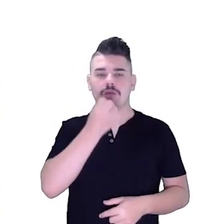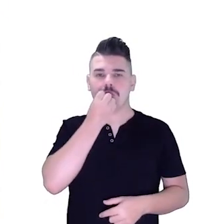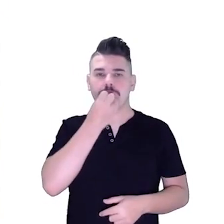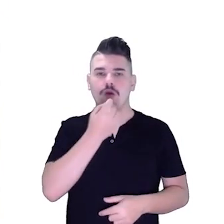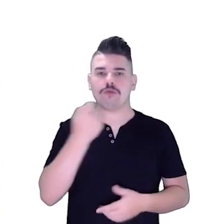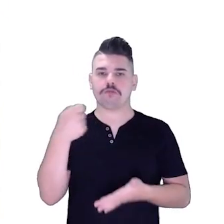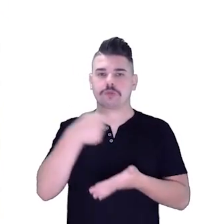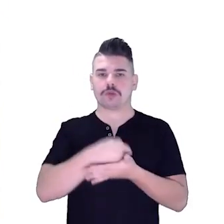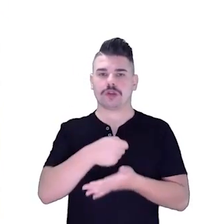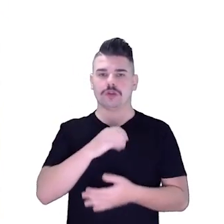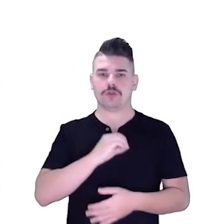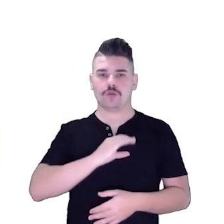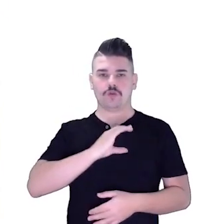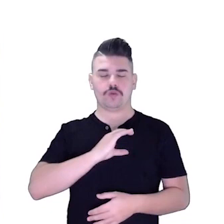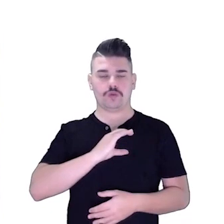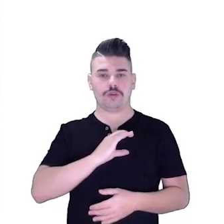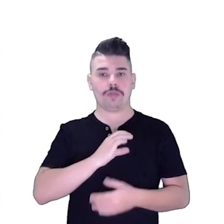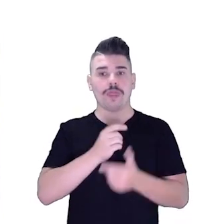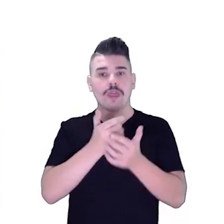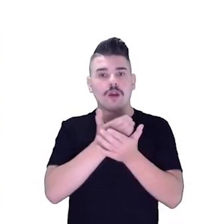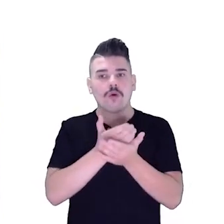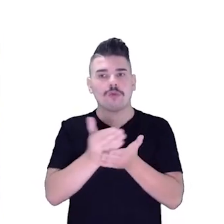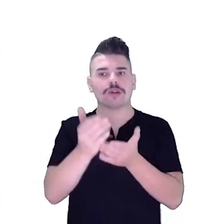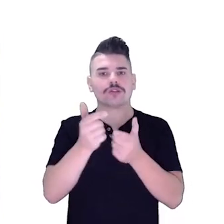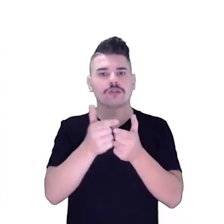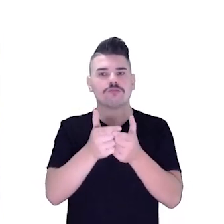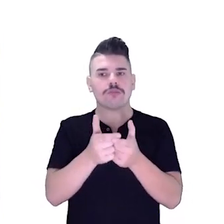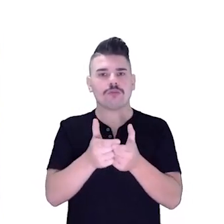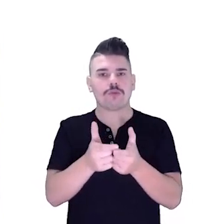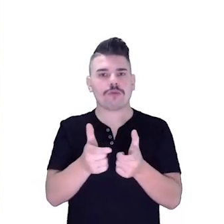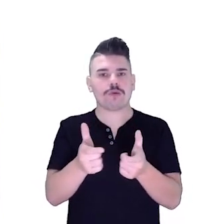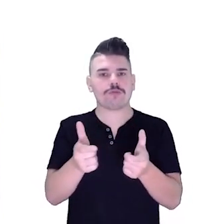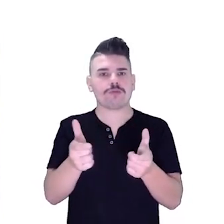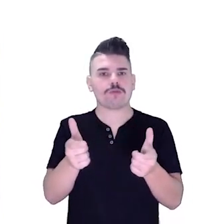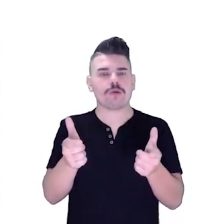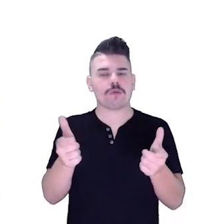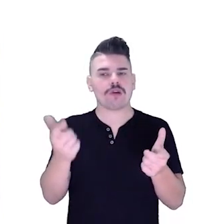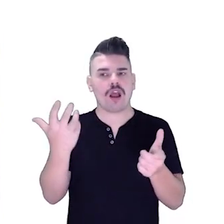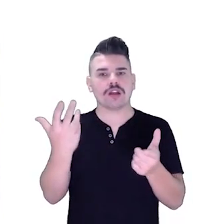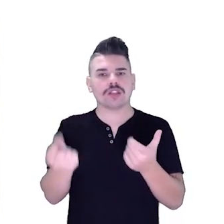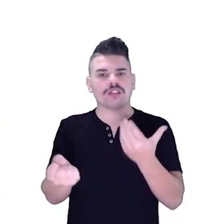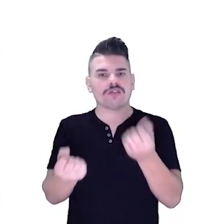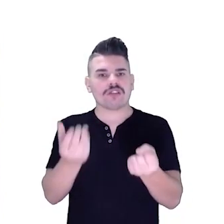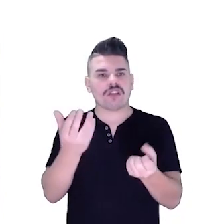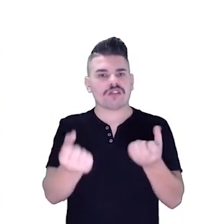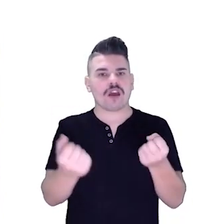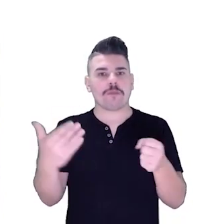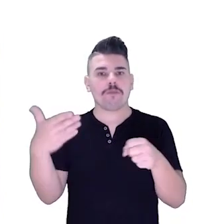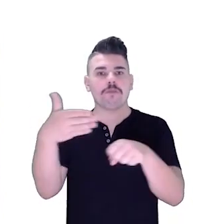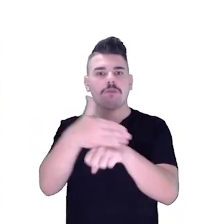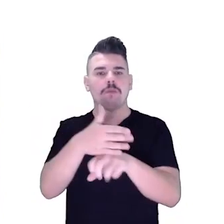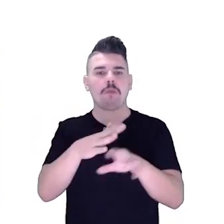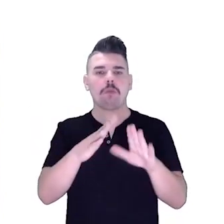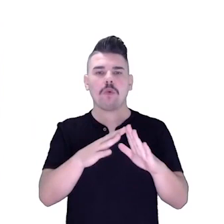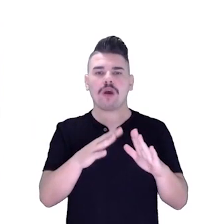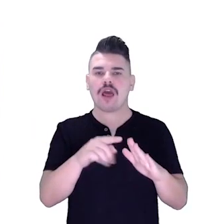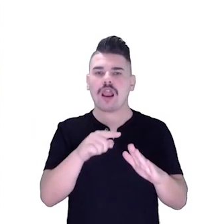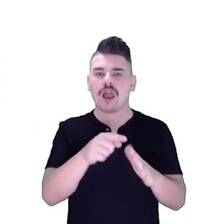bem pagos e que rapidamente começaram a